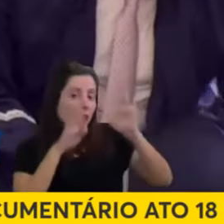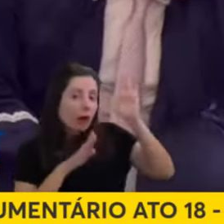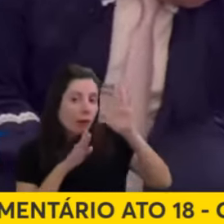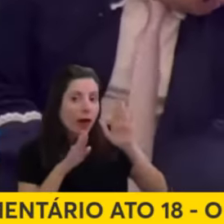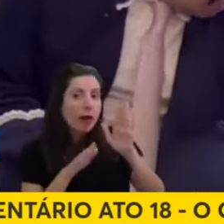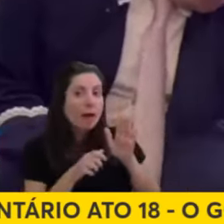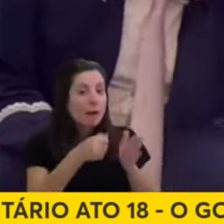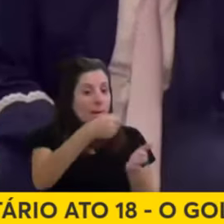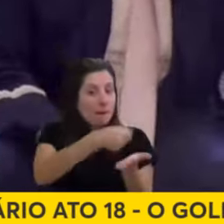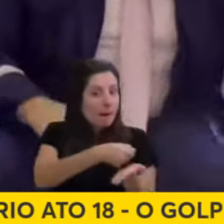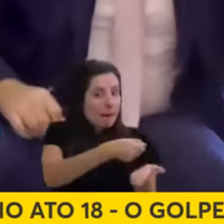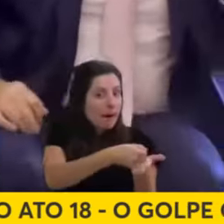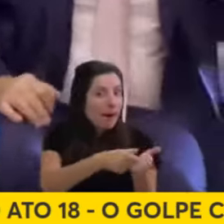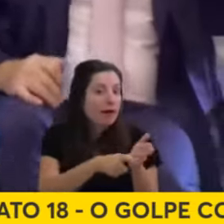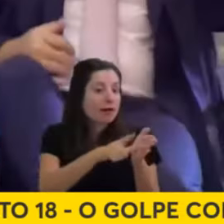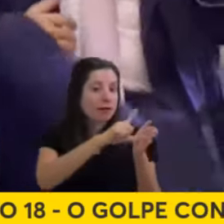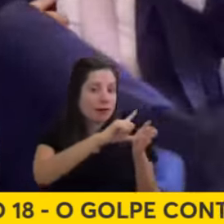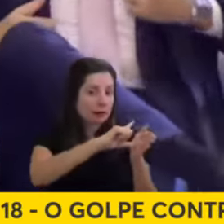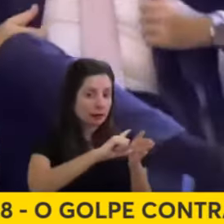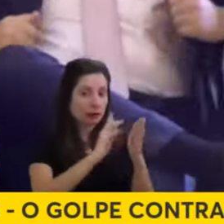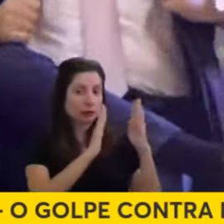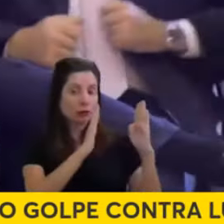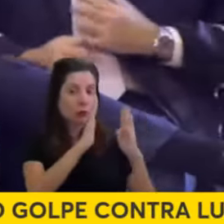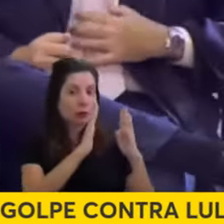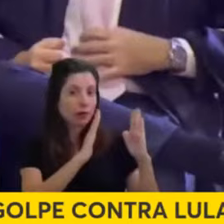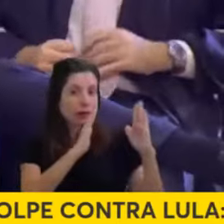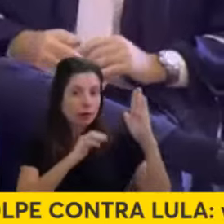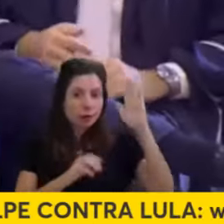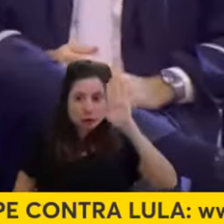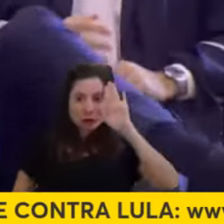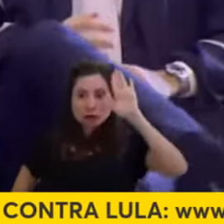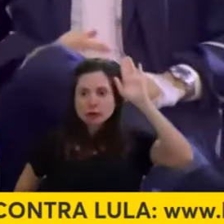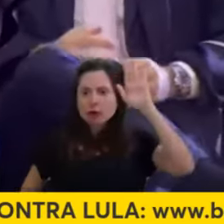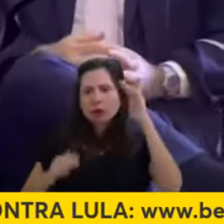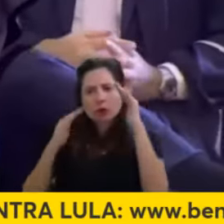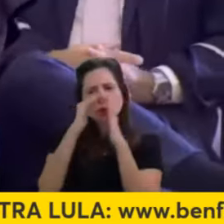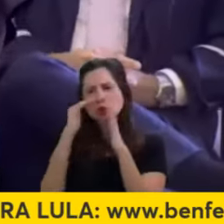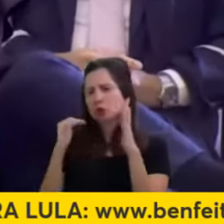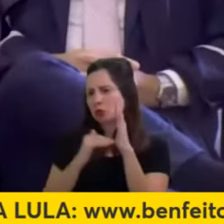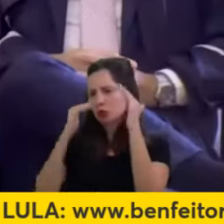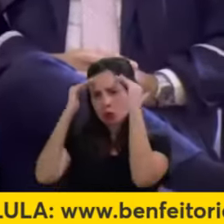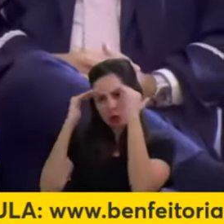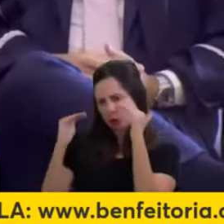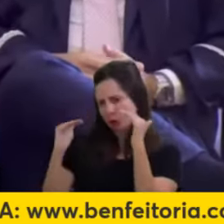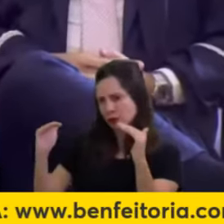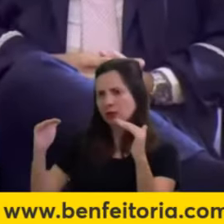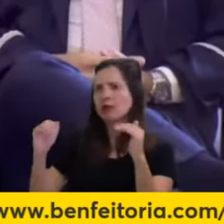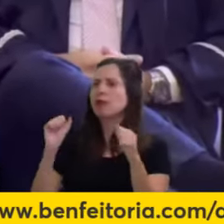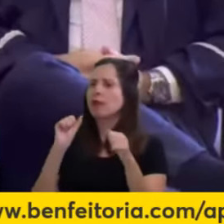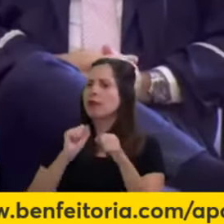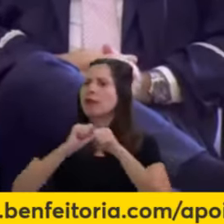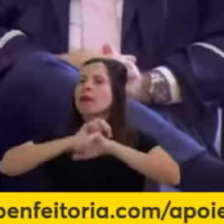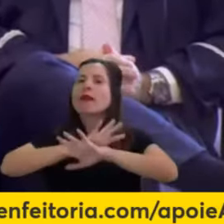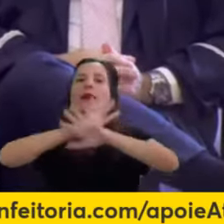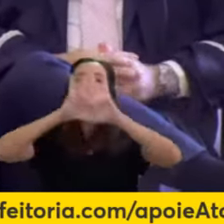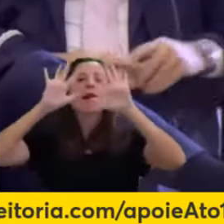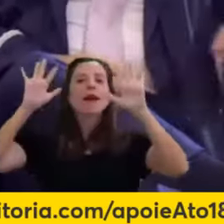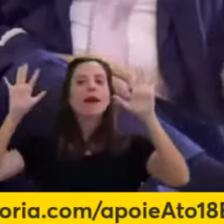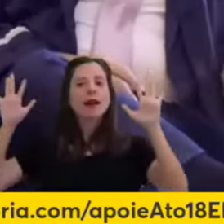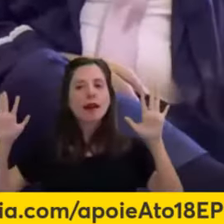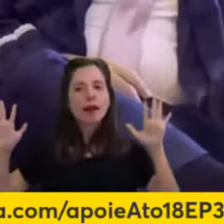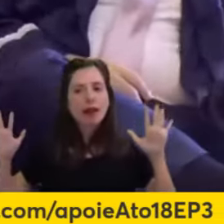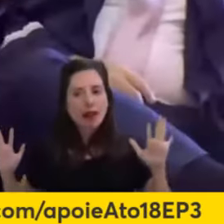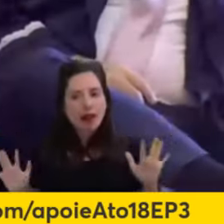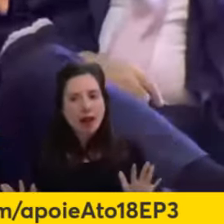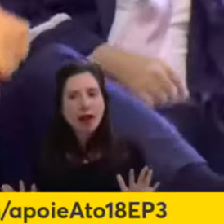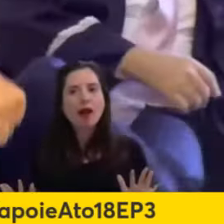pré de campanha eleitoral no período de pré-campanha aqui com todo respeito Tudo foi feito feita às claras prestado contas